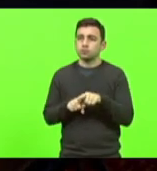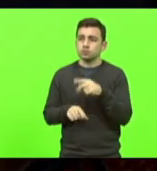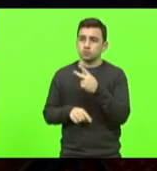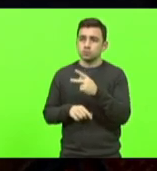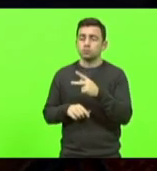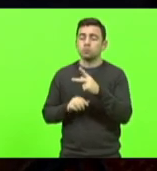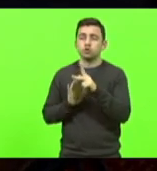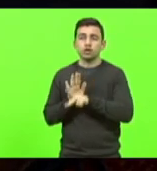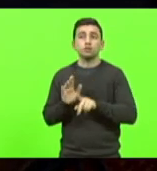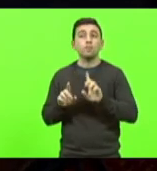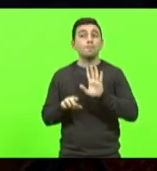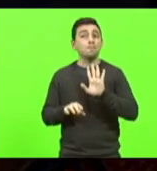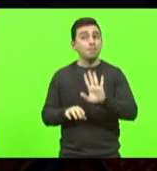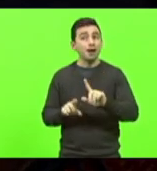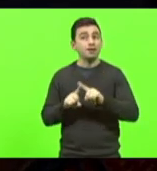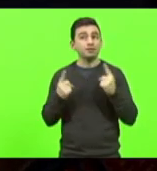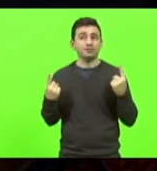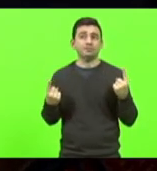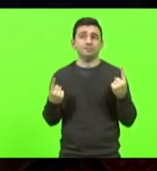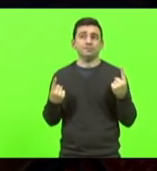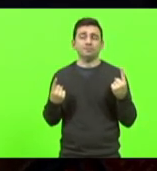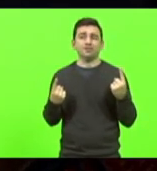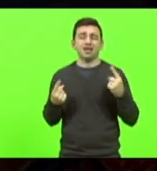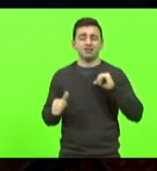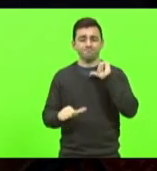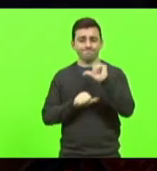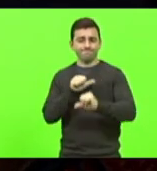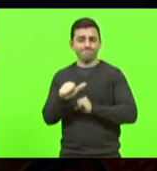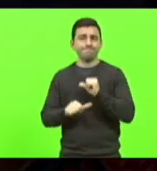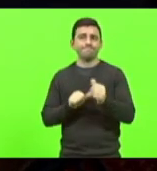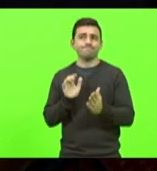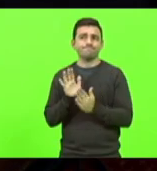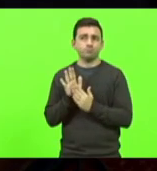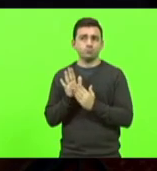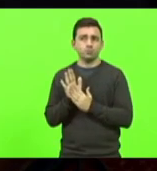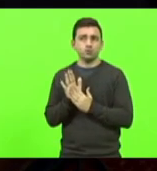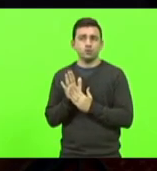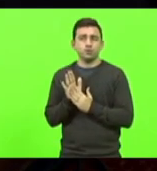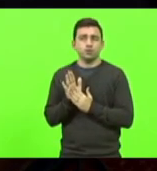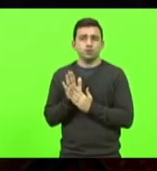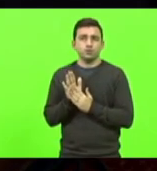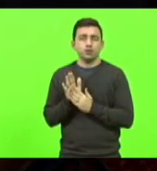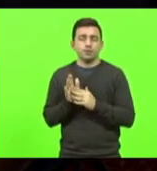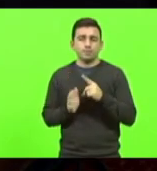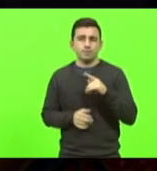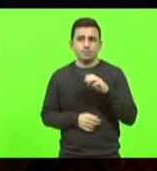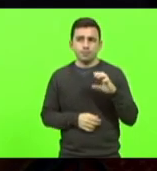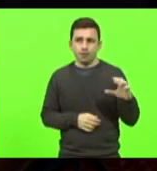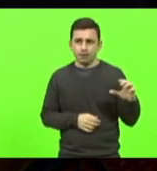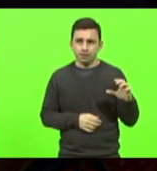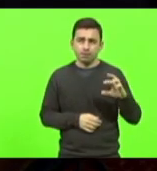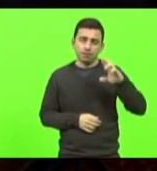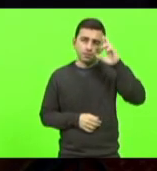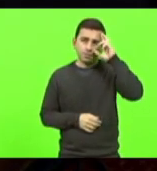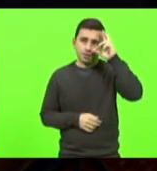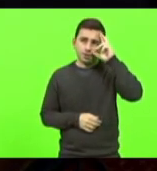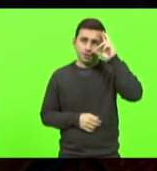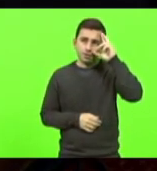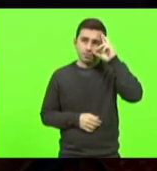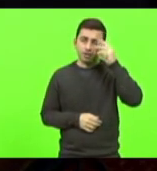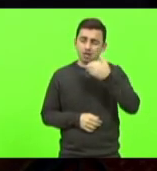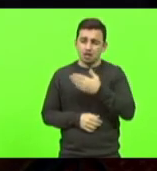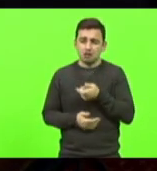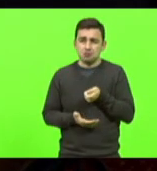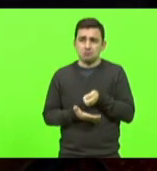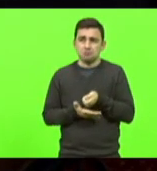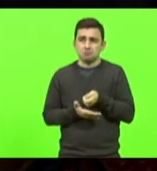porém a alteração proposta na PEC pelo Deputado Alba ela torna